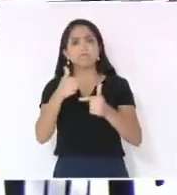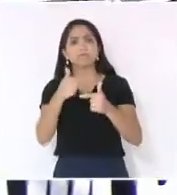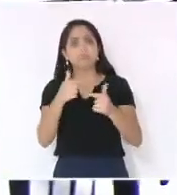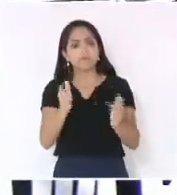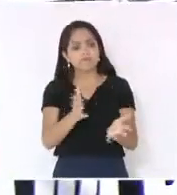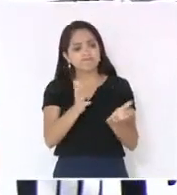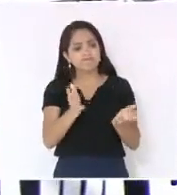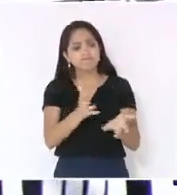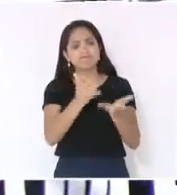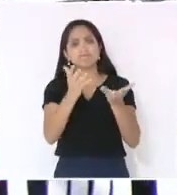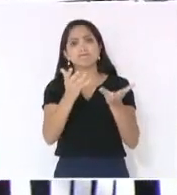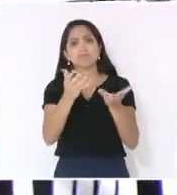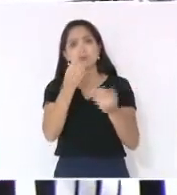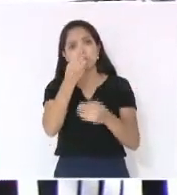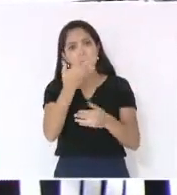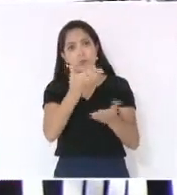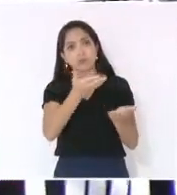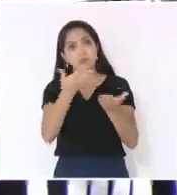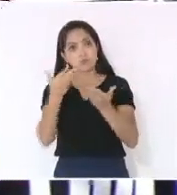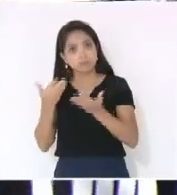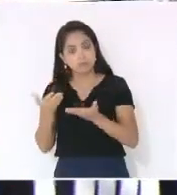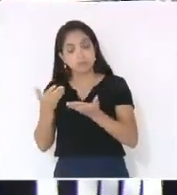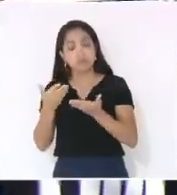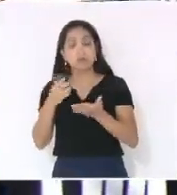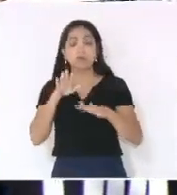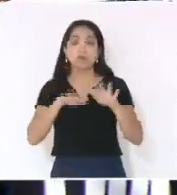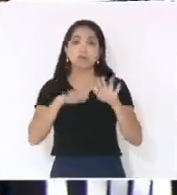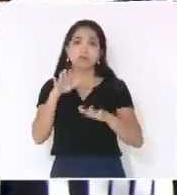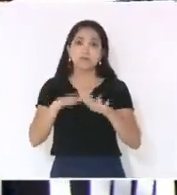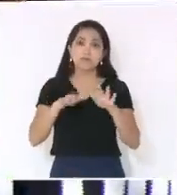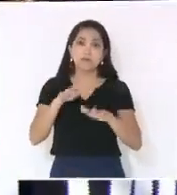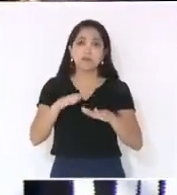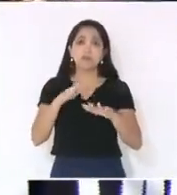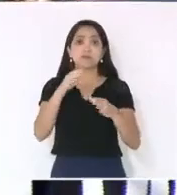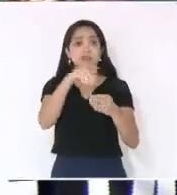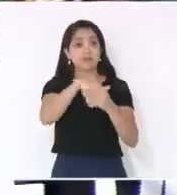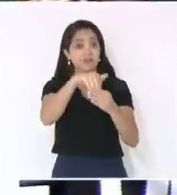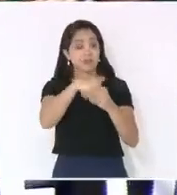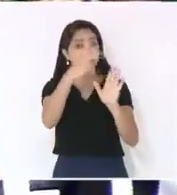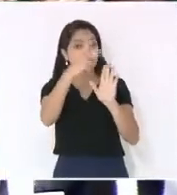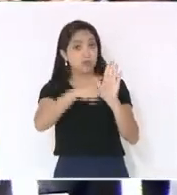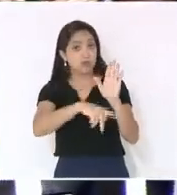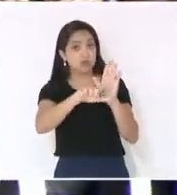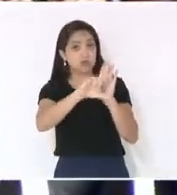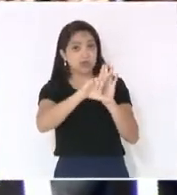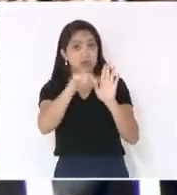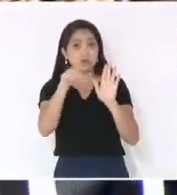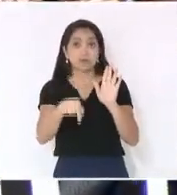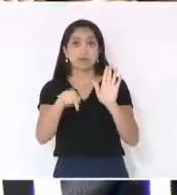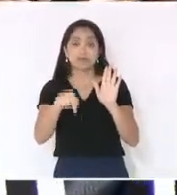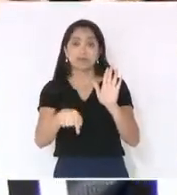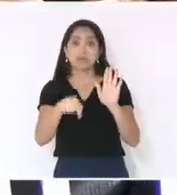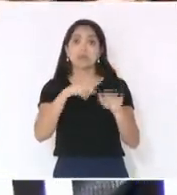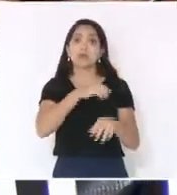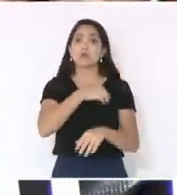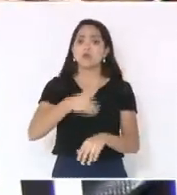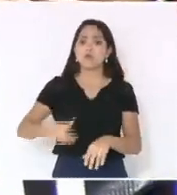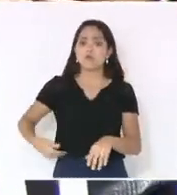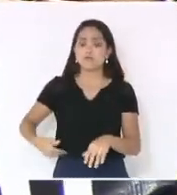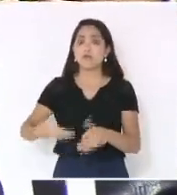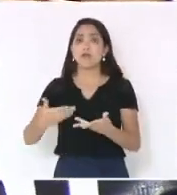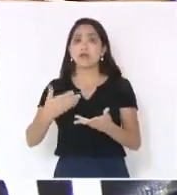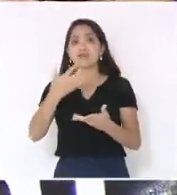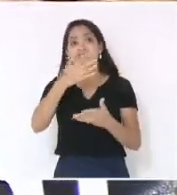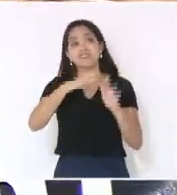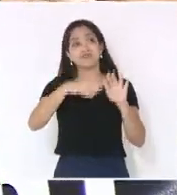bom receber aqui quem paga a conta, porque muitas vezes a gente acaba votando projetos aqui e trata governo, parlamento e esquece de